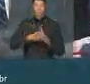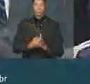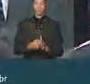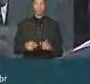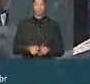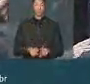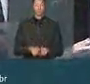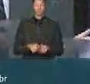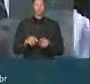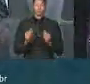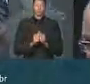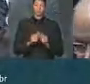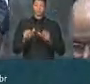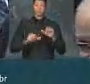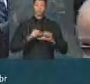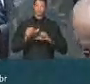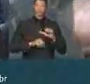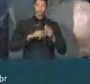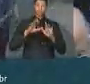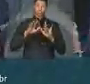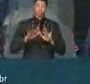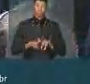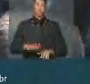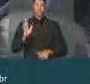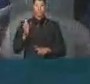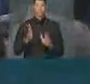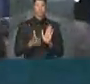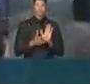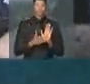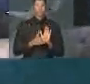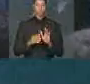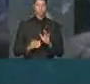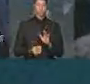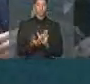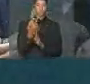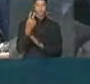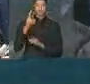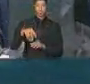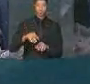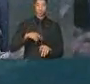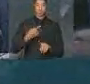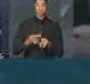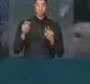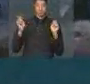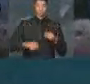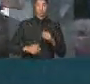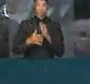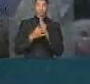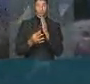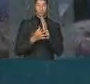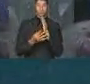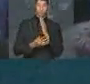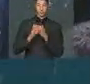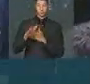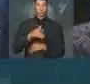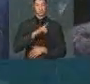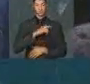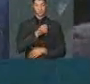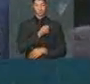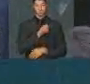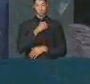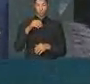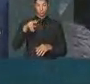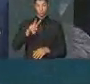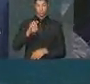com as alterações do relator já proposta de dobrar as possibilidades de destaque quando há um número maior